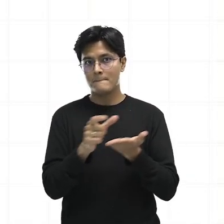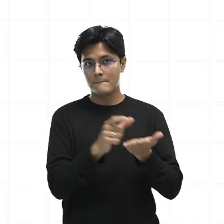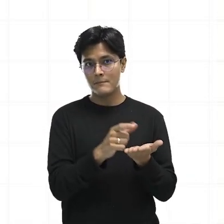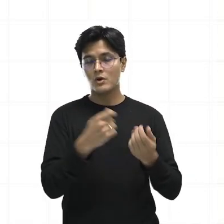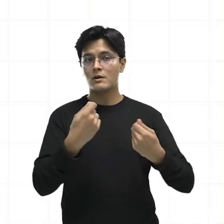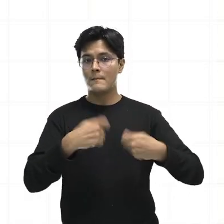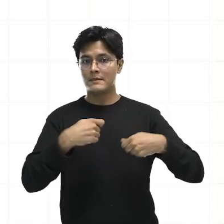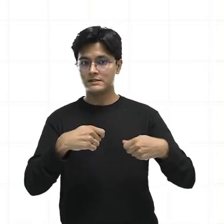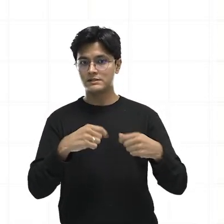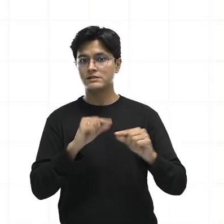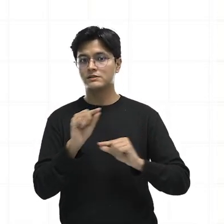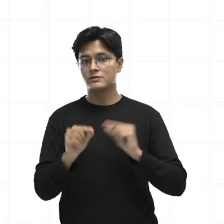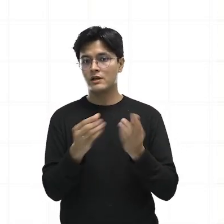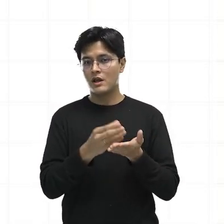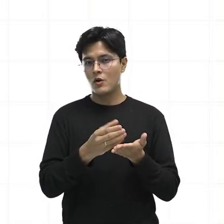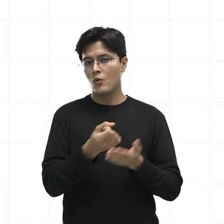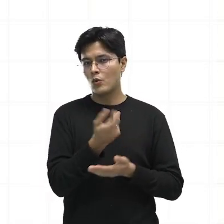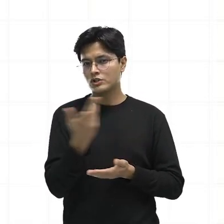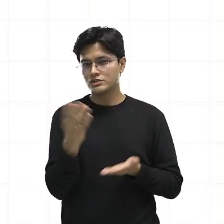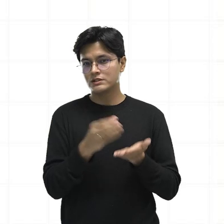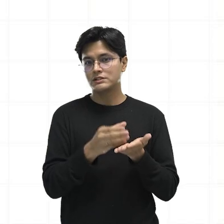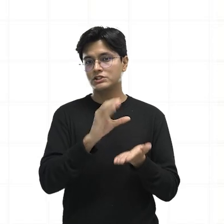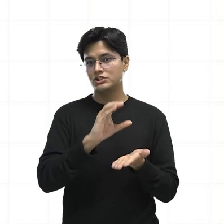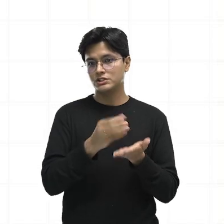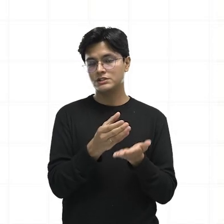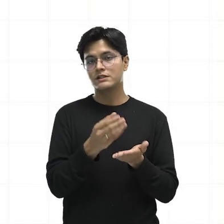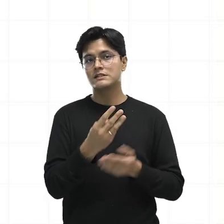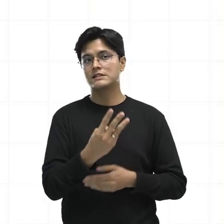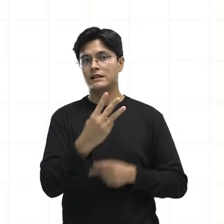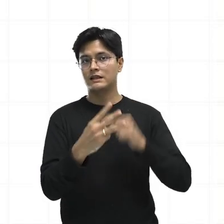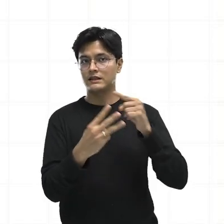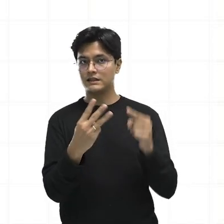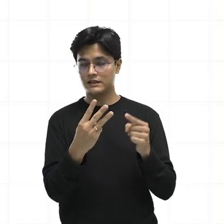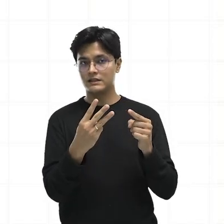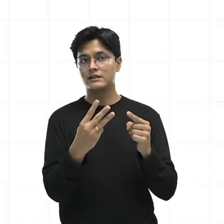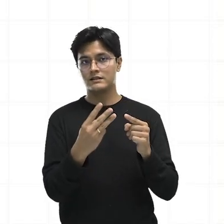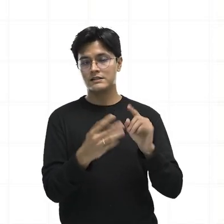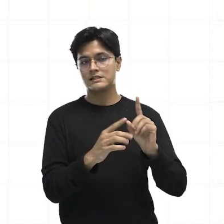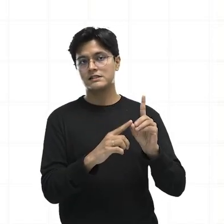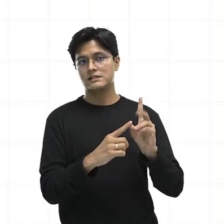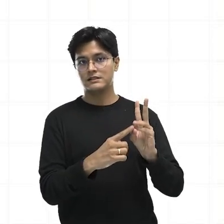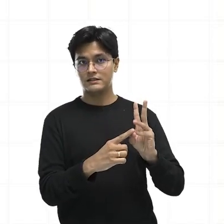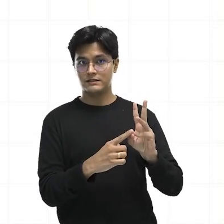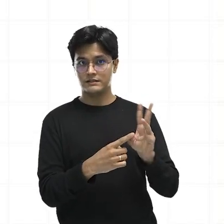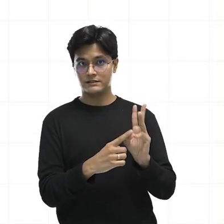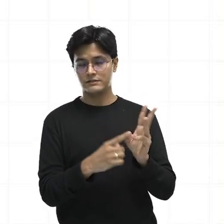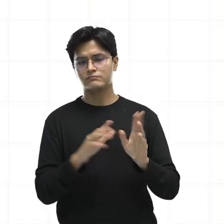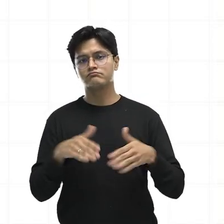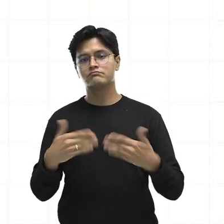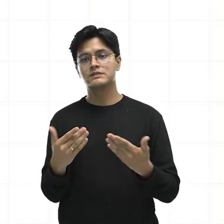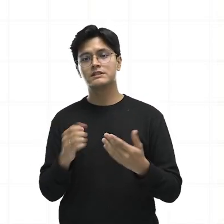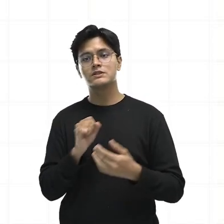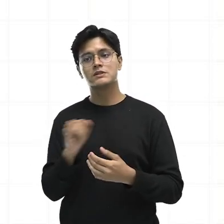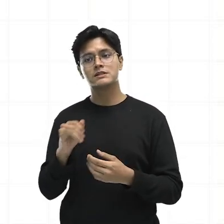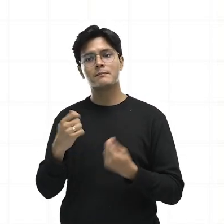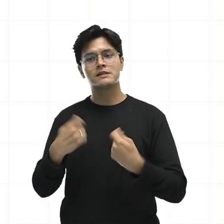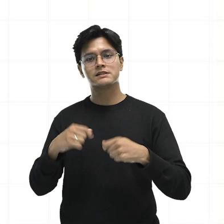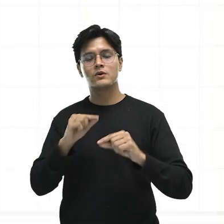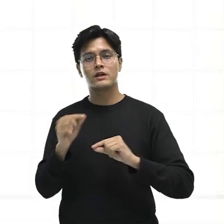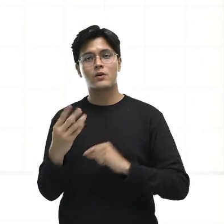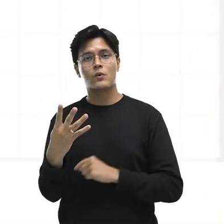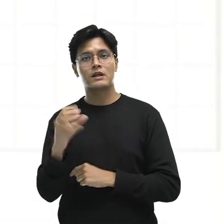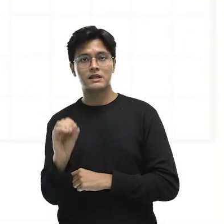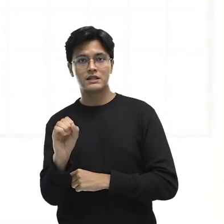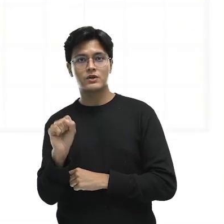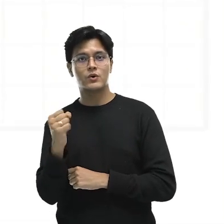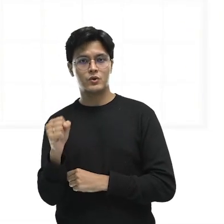são necessárias para fazer 48 cupcakes? Muito bem, vamos lá.